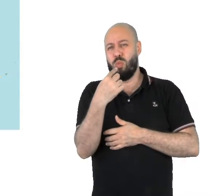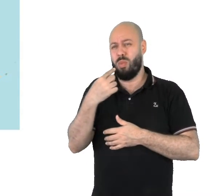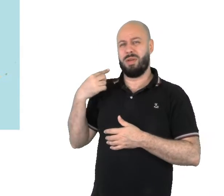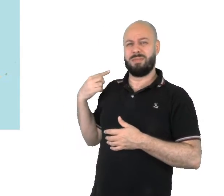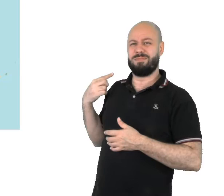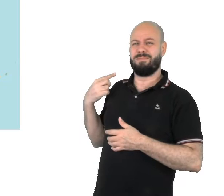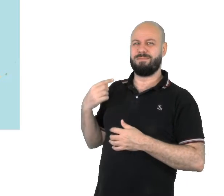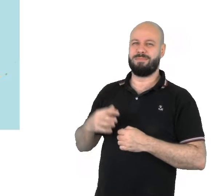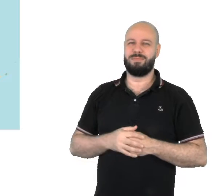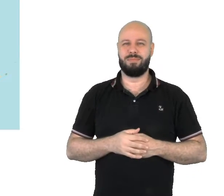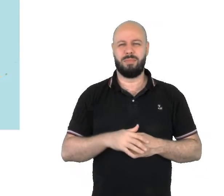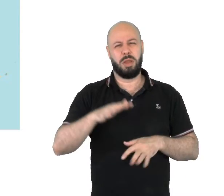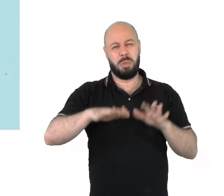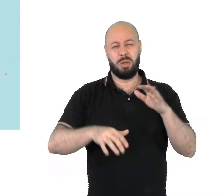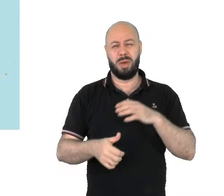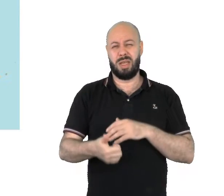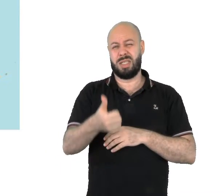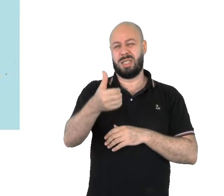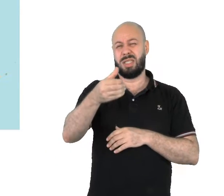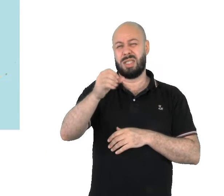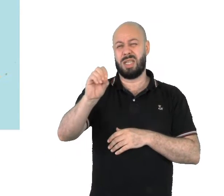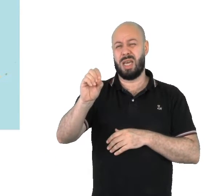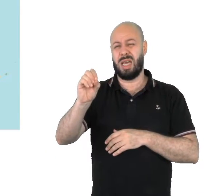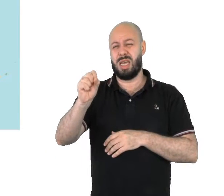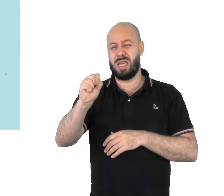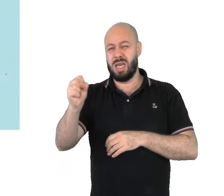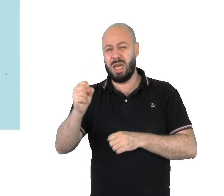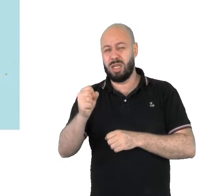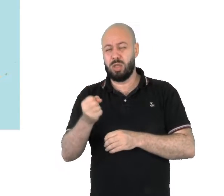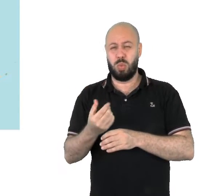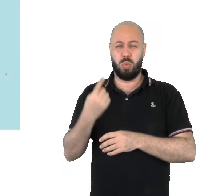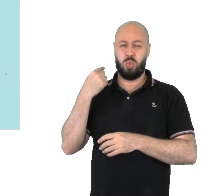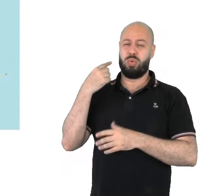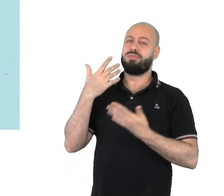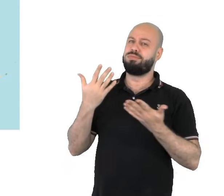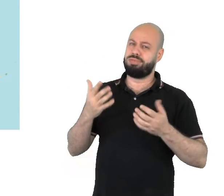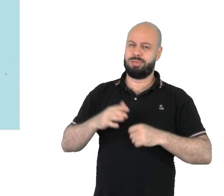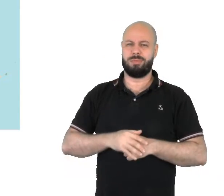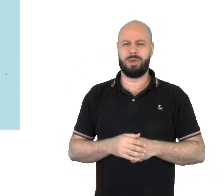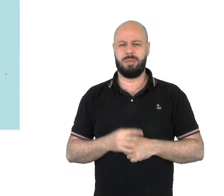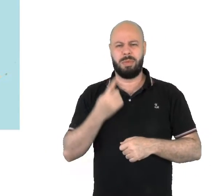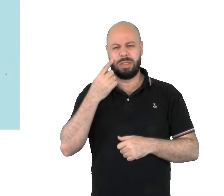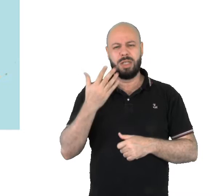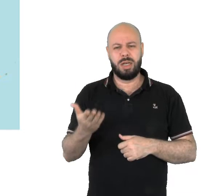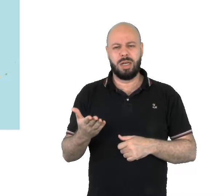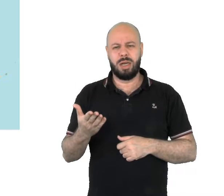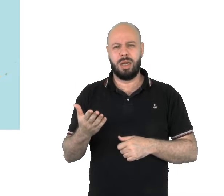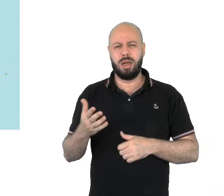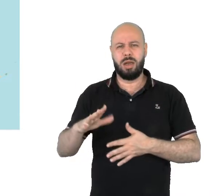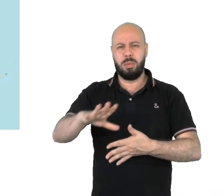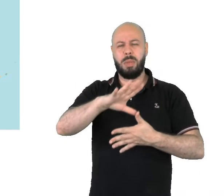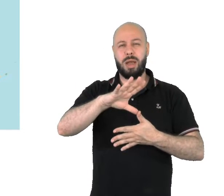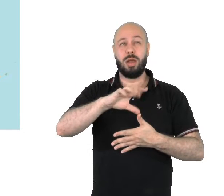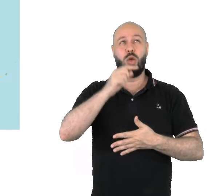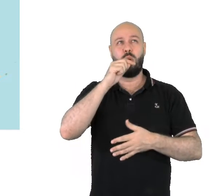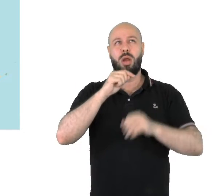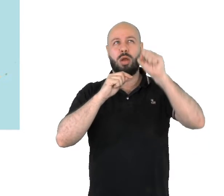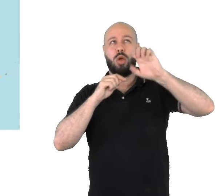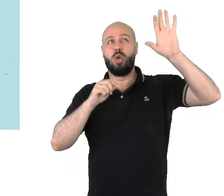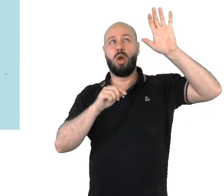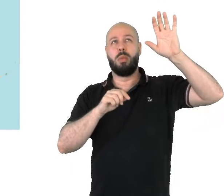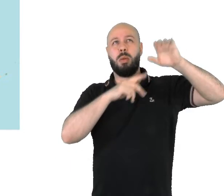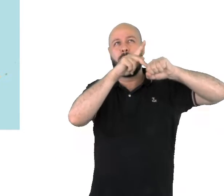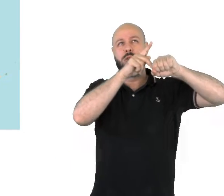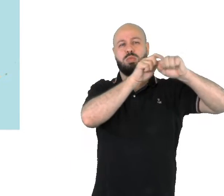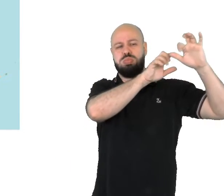tá? Há mais ou menos 100 anos atrás, os países europeus, como vocês estão vendo aí no mapa, desceram para a África